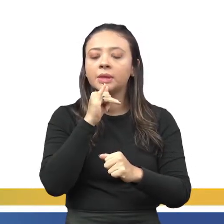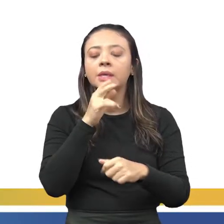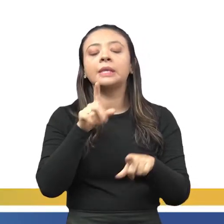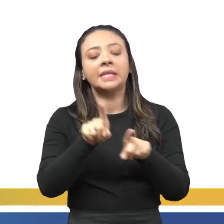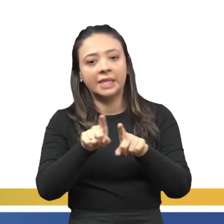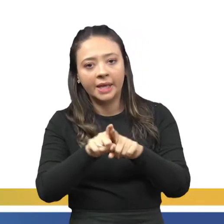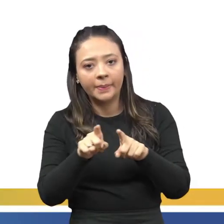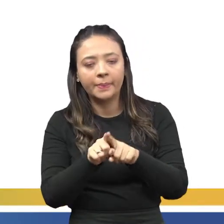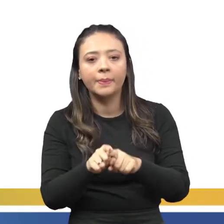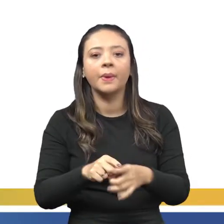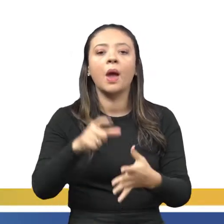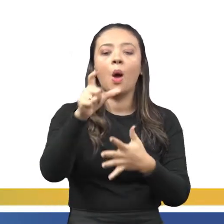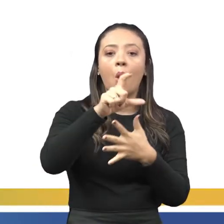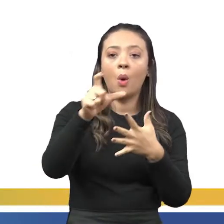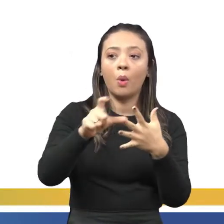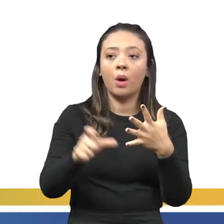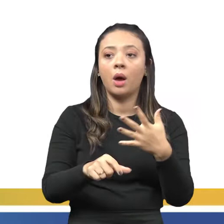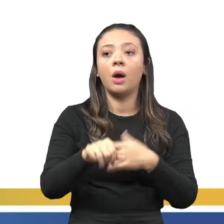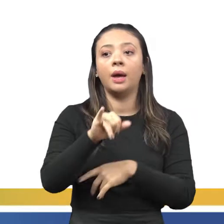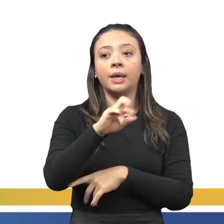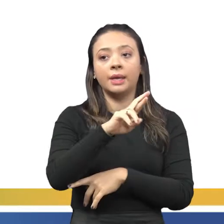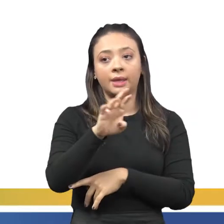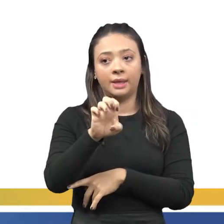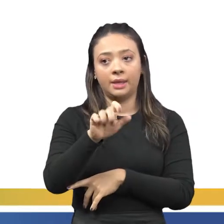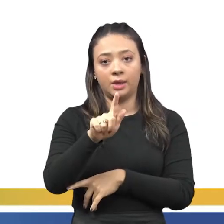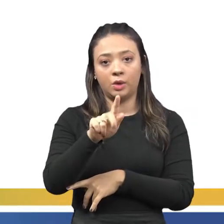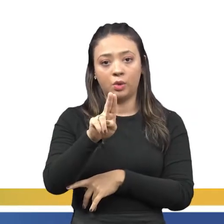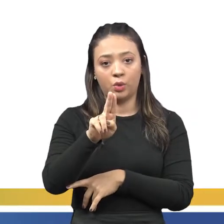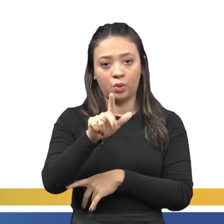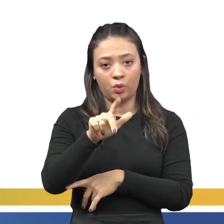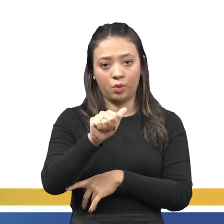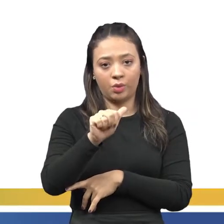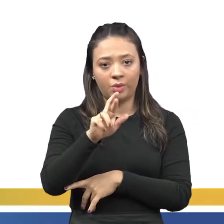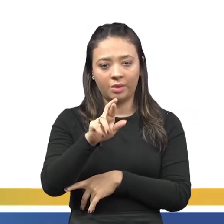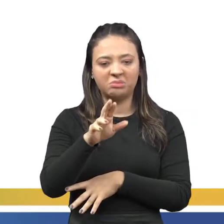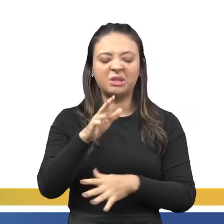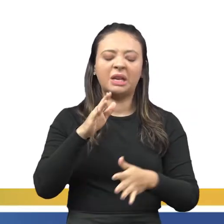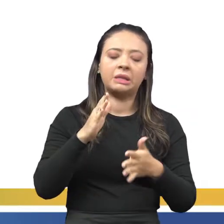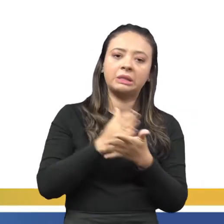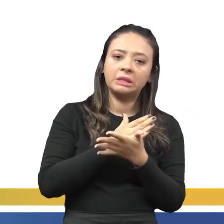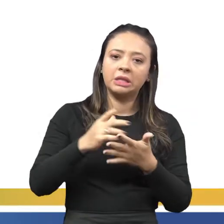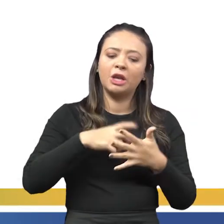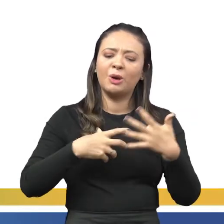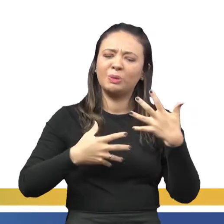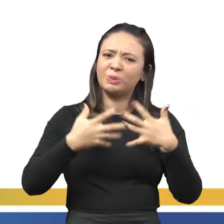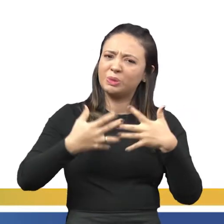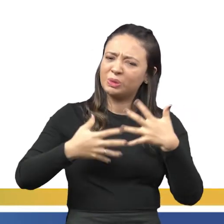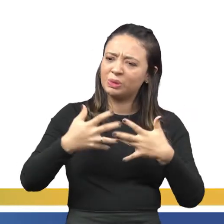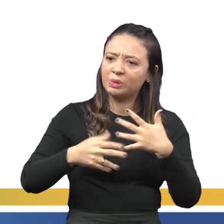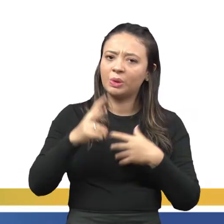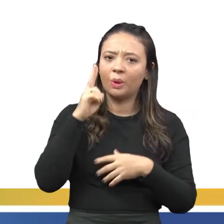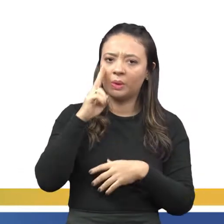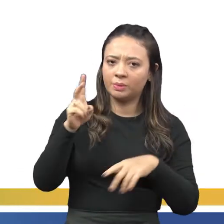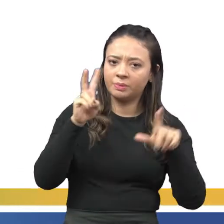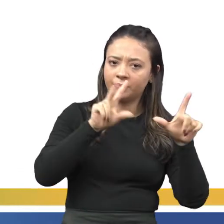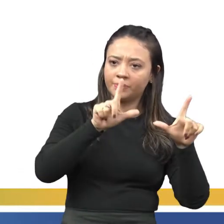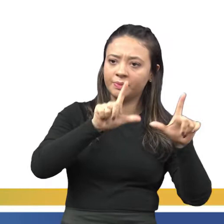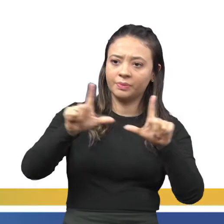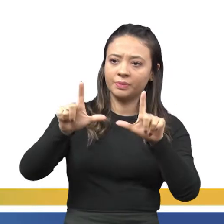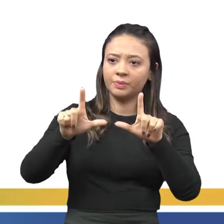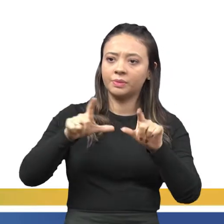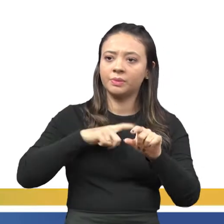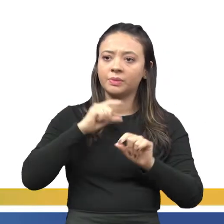que são irregulares, eles são muito confundidos na hora de se falar a língua inglesa. Então, vamos prestar bastante atenção aí, ó. A